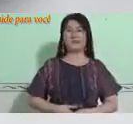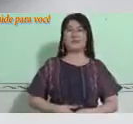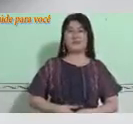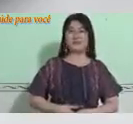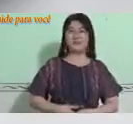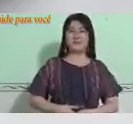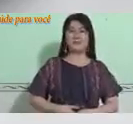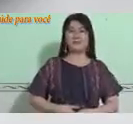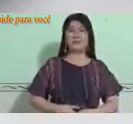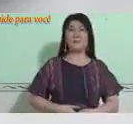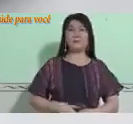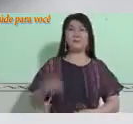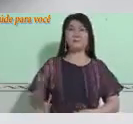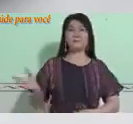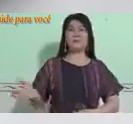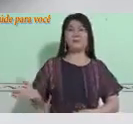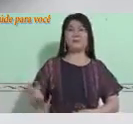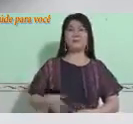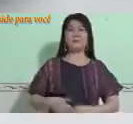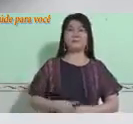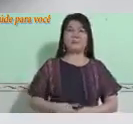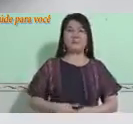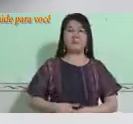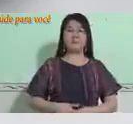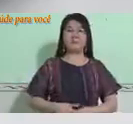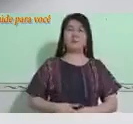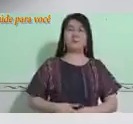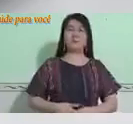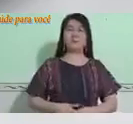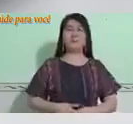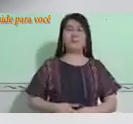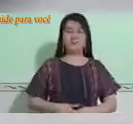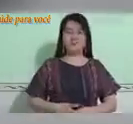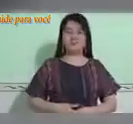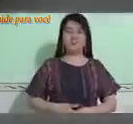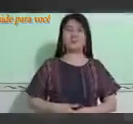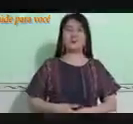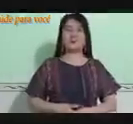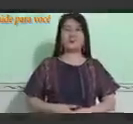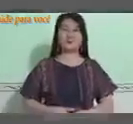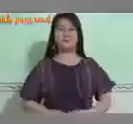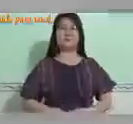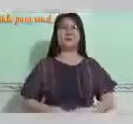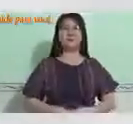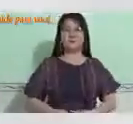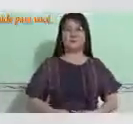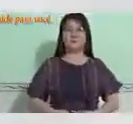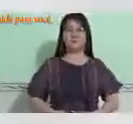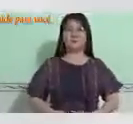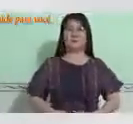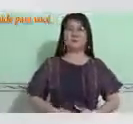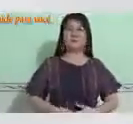Nestes casos, vírgula, pode ser necessário tomar remédios para aliviar a coceira e tratar a infecção das feridas e vírgula, por isso